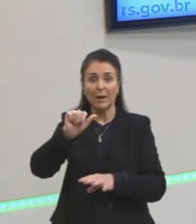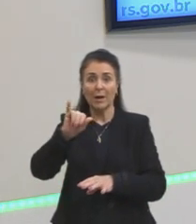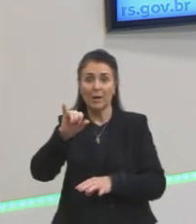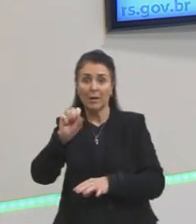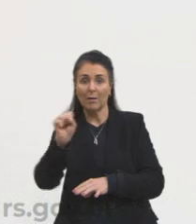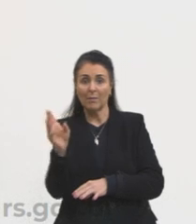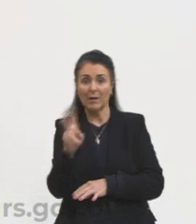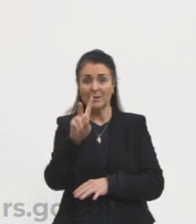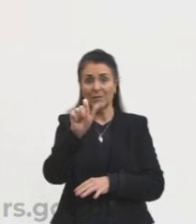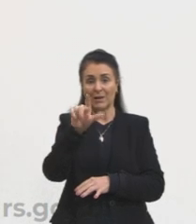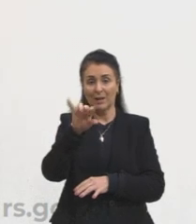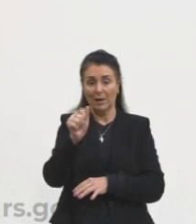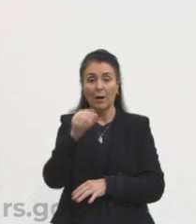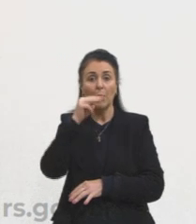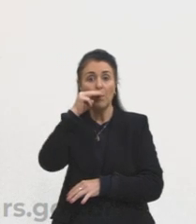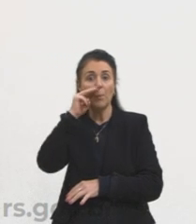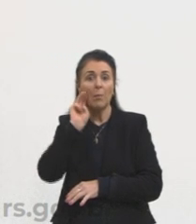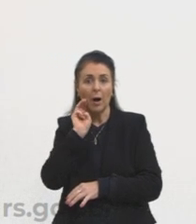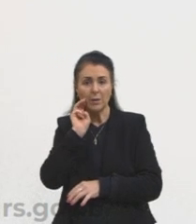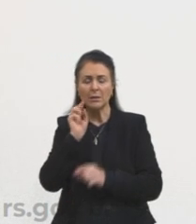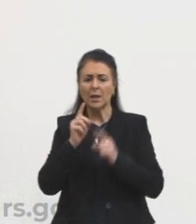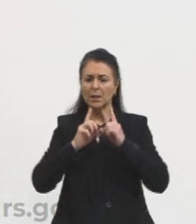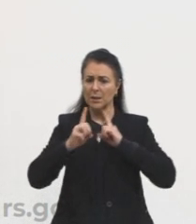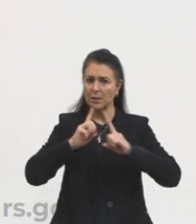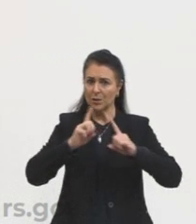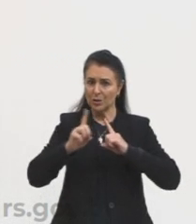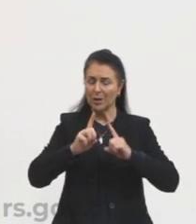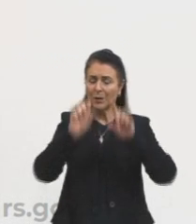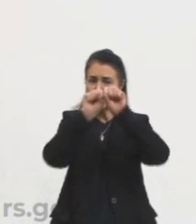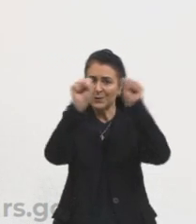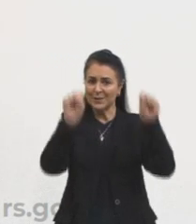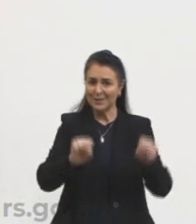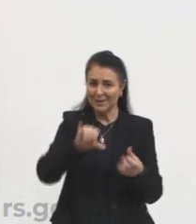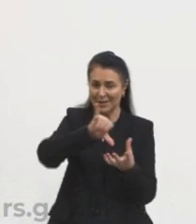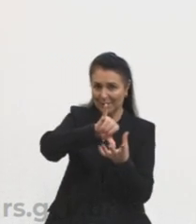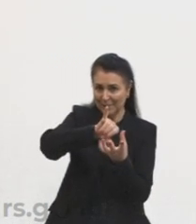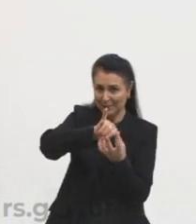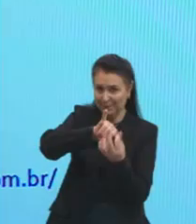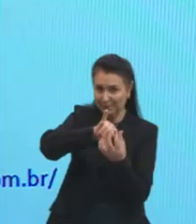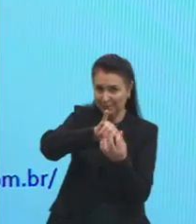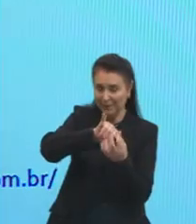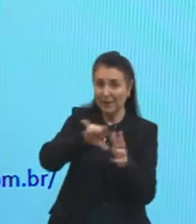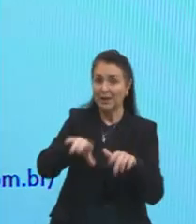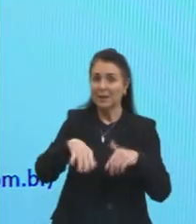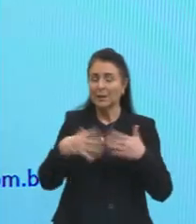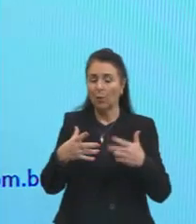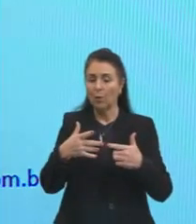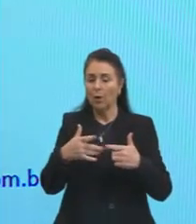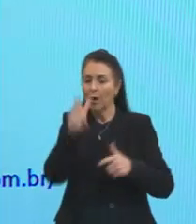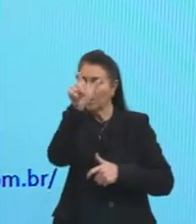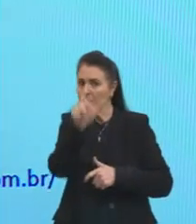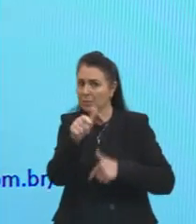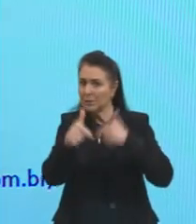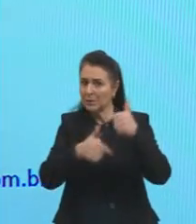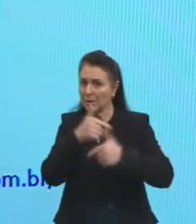né do sistema capitalista e aí nessa questão da mais-valia ou trabalhador fica vulnerável em negociar o